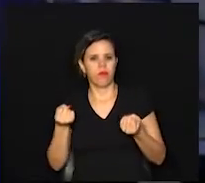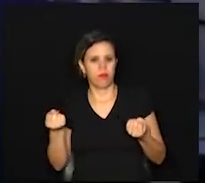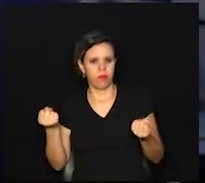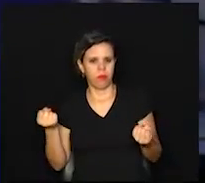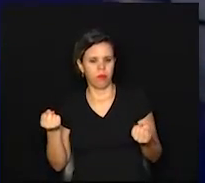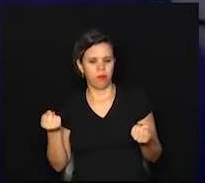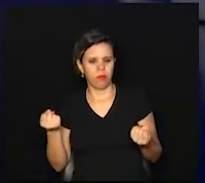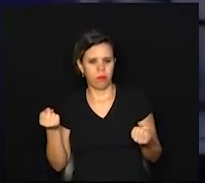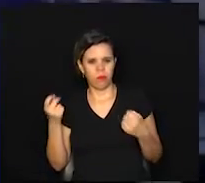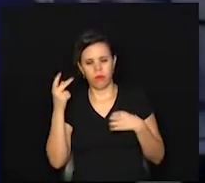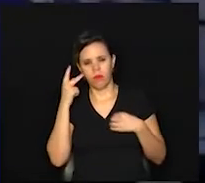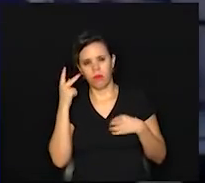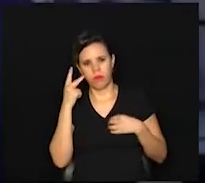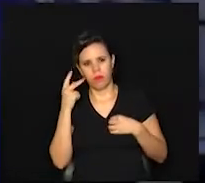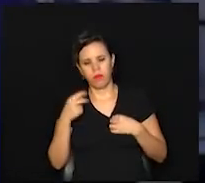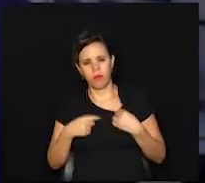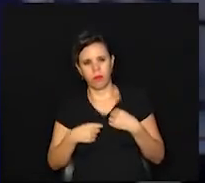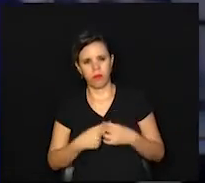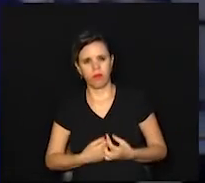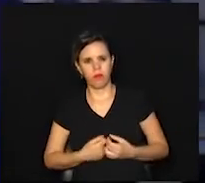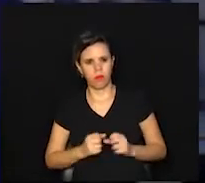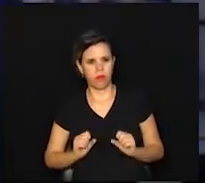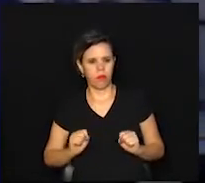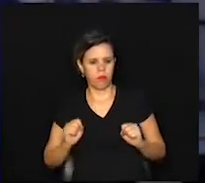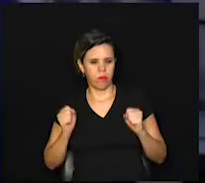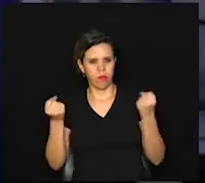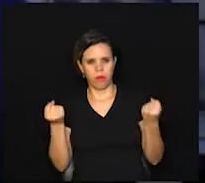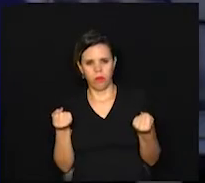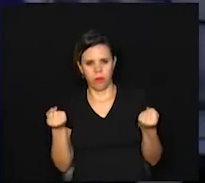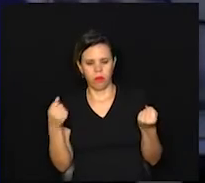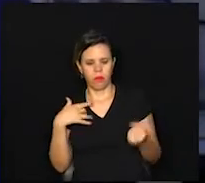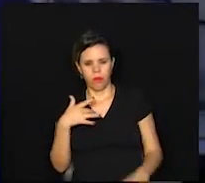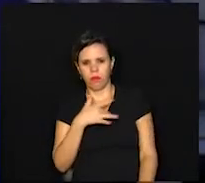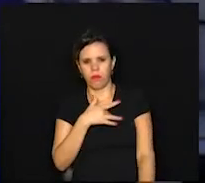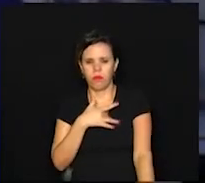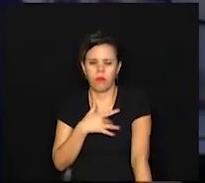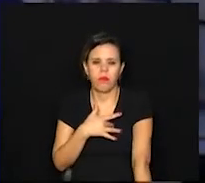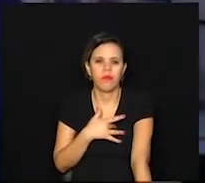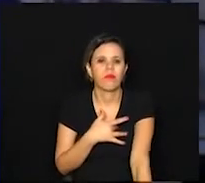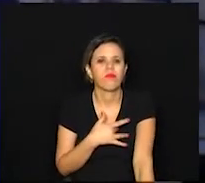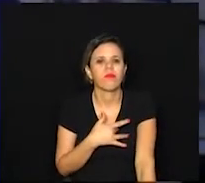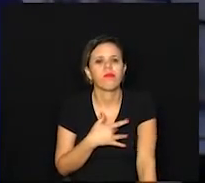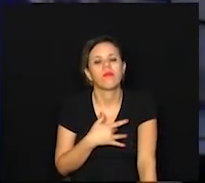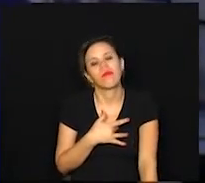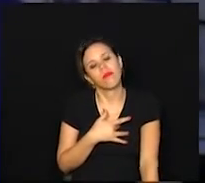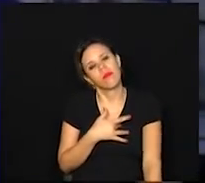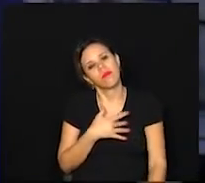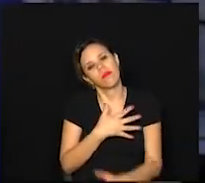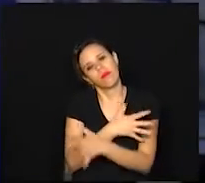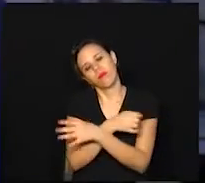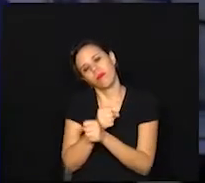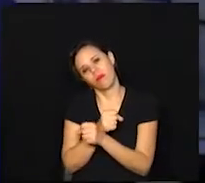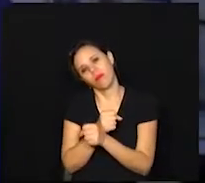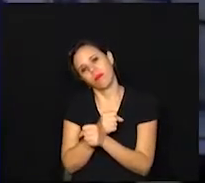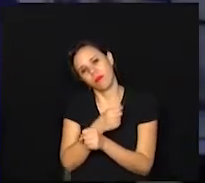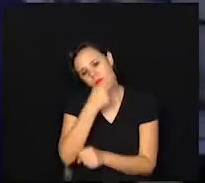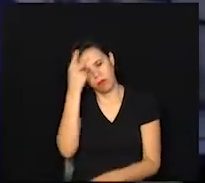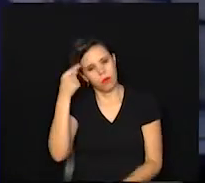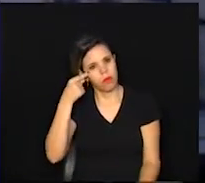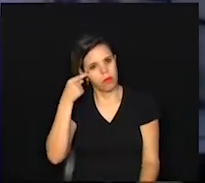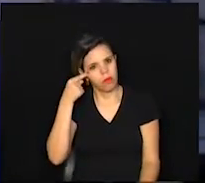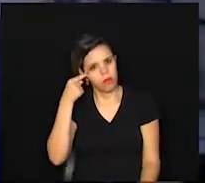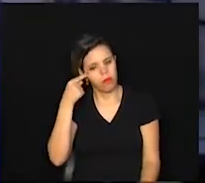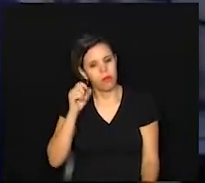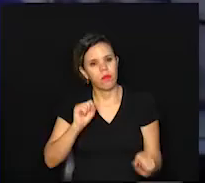São Paulo, né, que defende a saúde e o lockdown, não sei o quê, diz que é o Dória. Nem o Dória